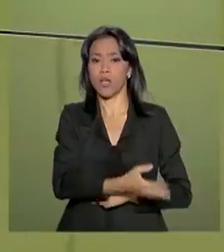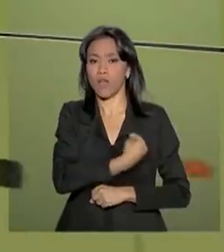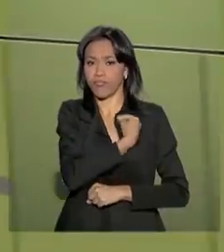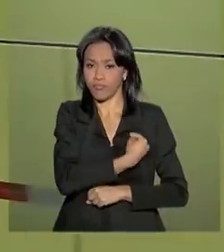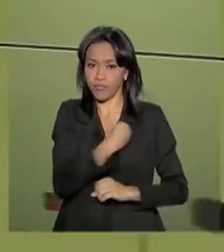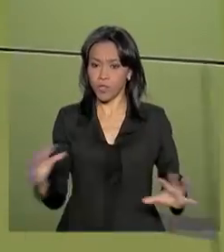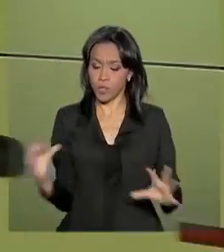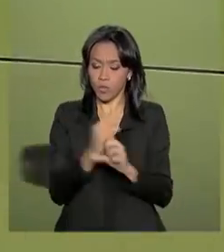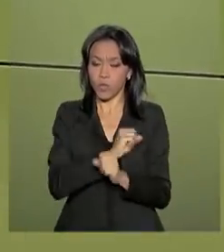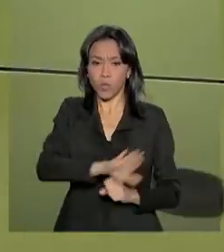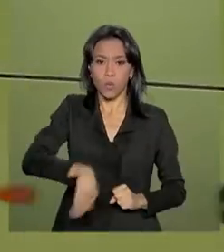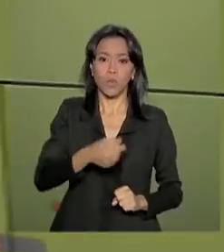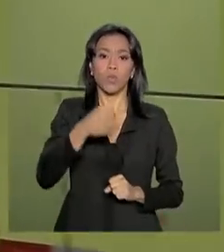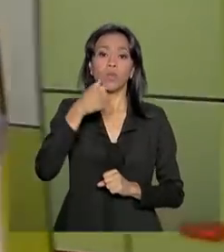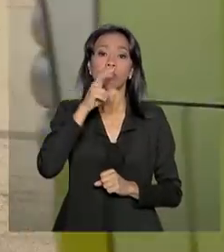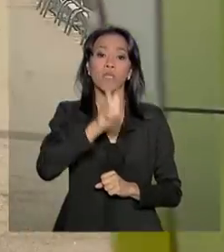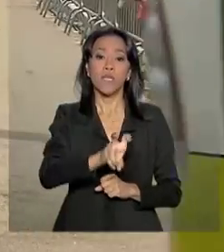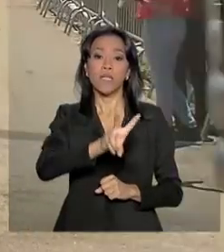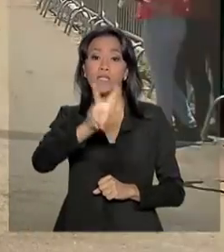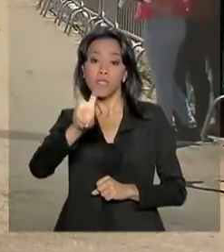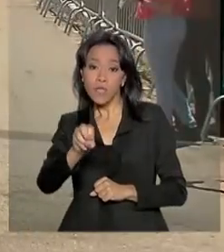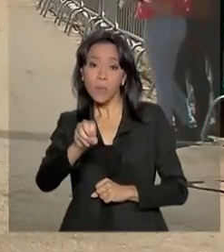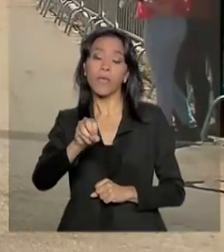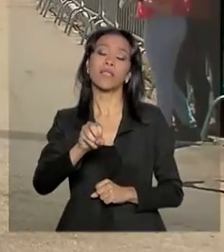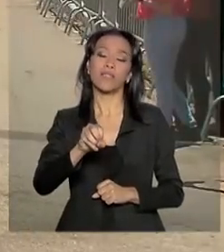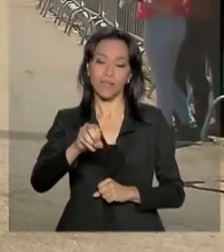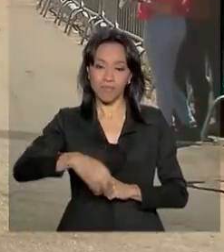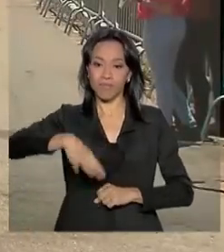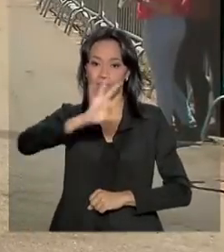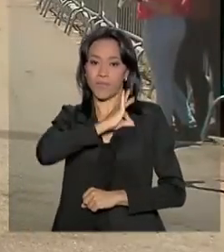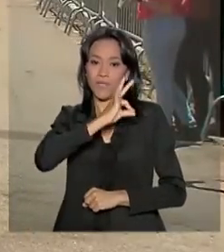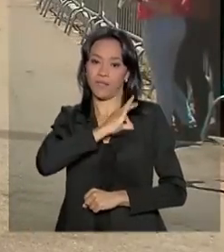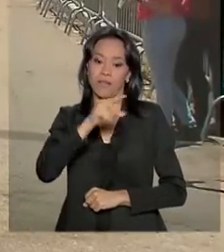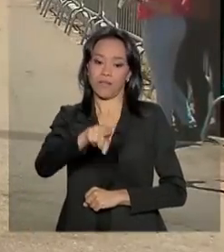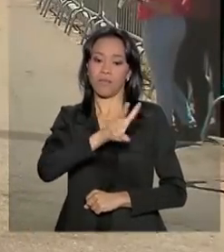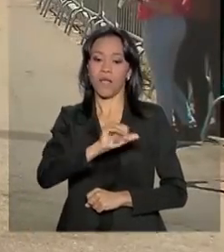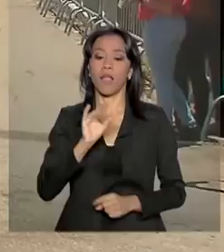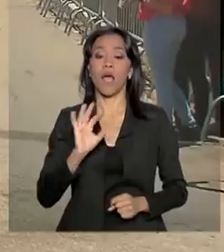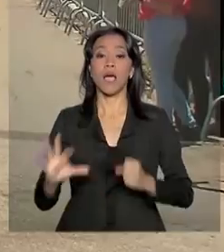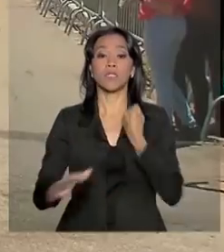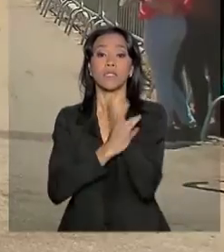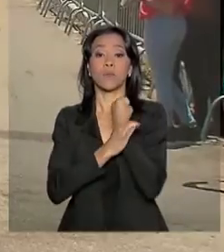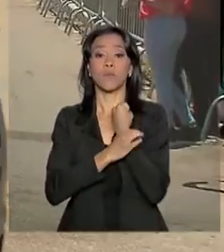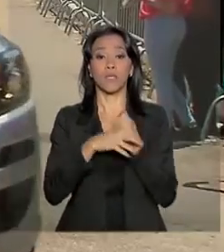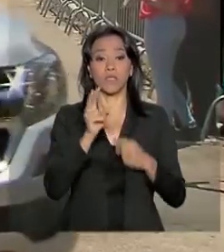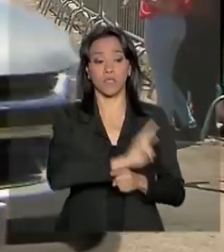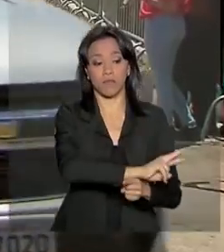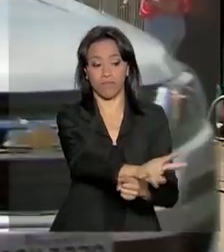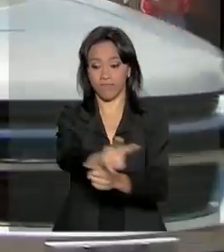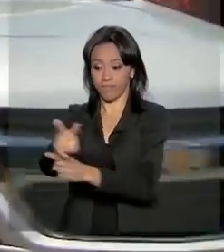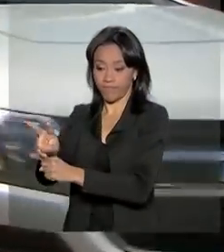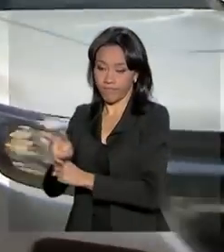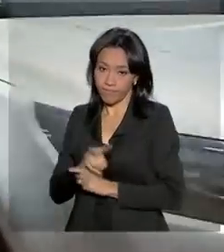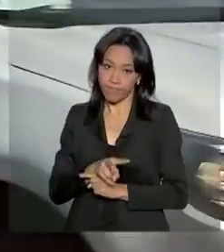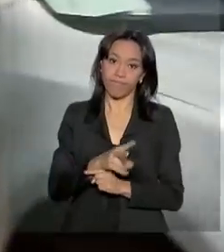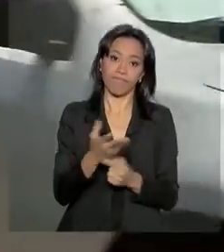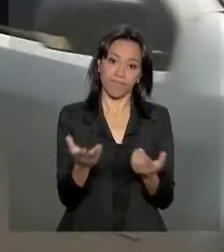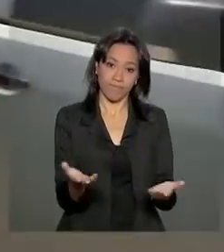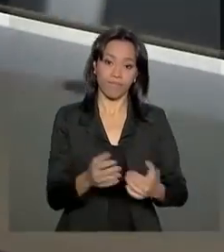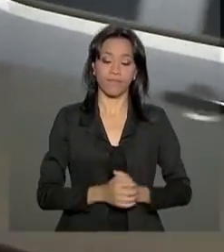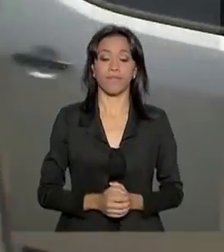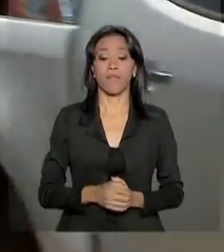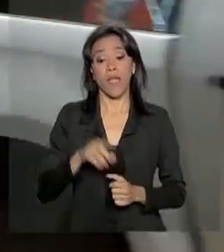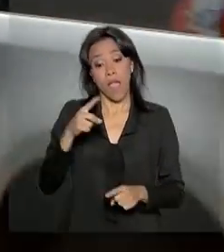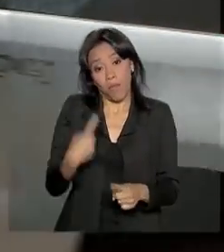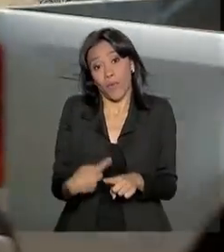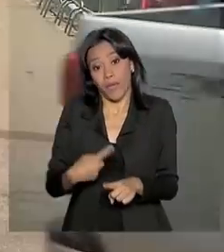são 550 PMs dedicados a garantir a segurança patrimonial dos que foram afetados por essa tragédia. Isso